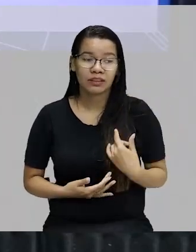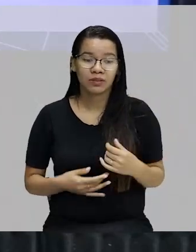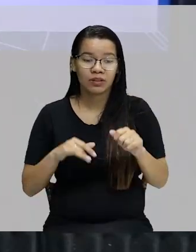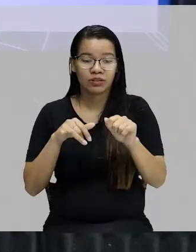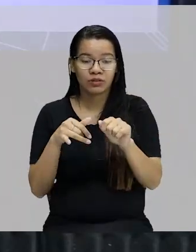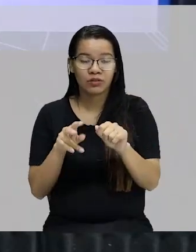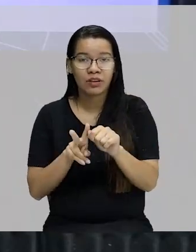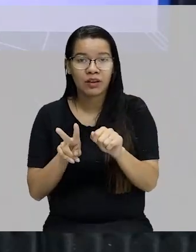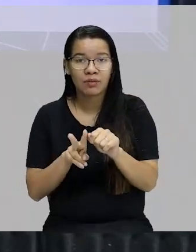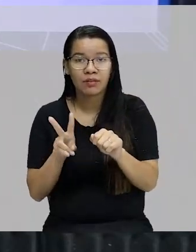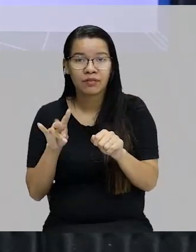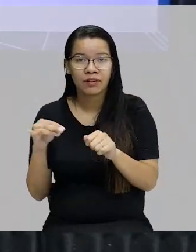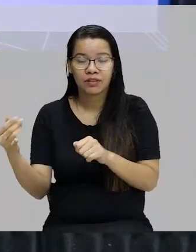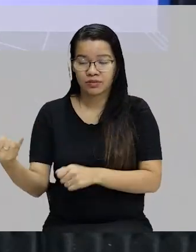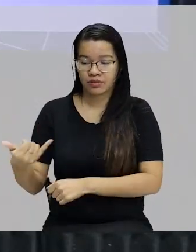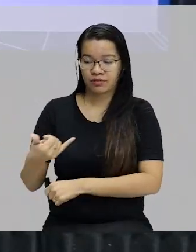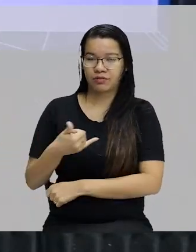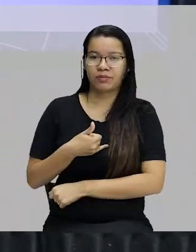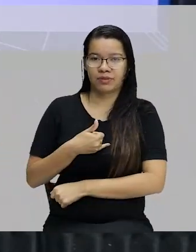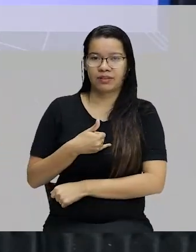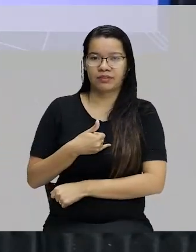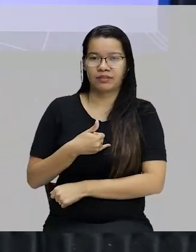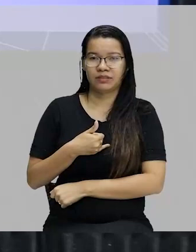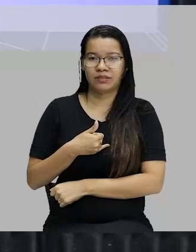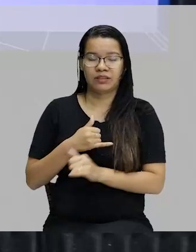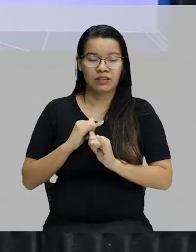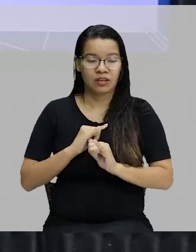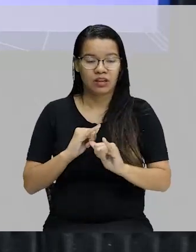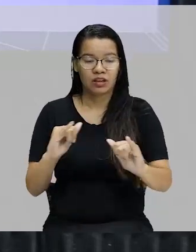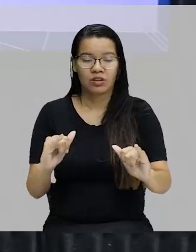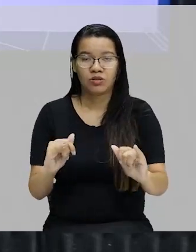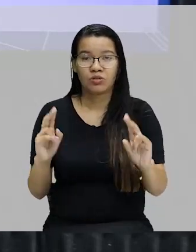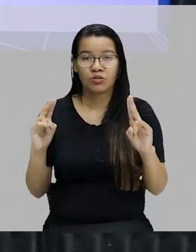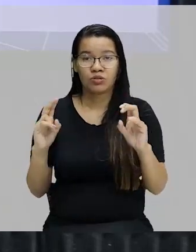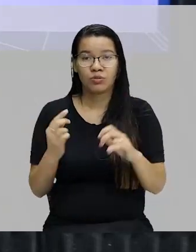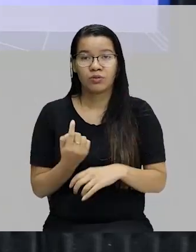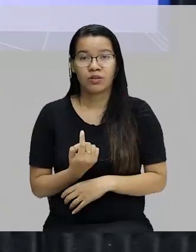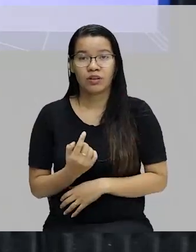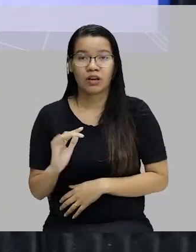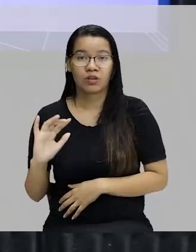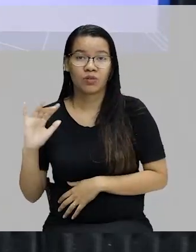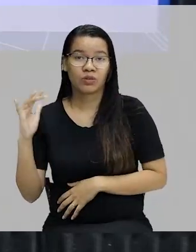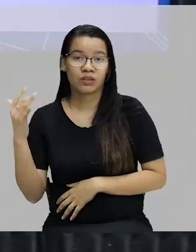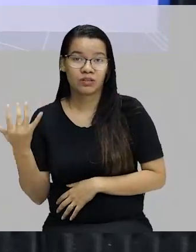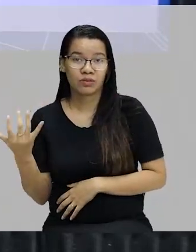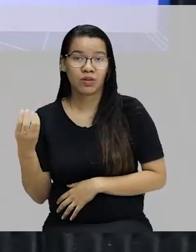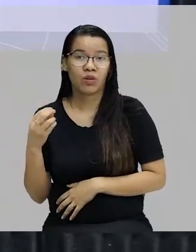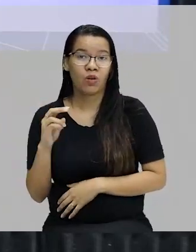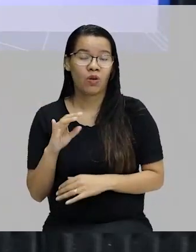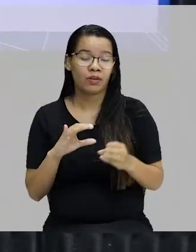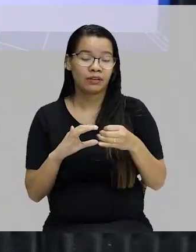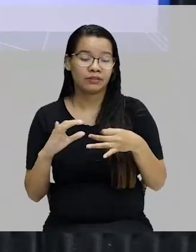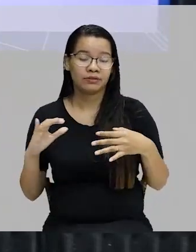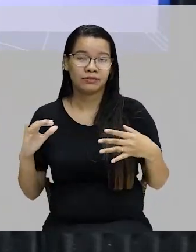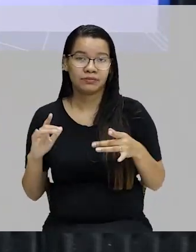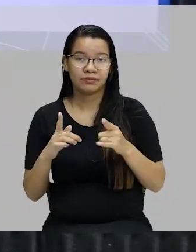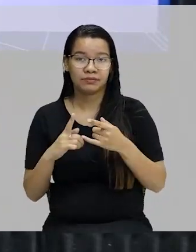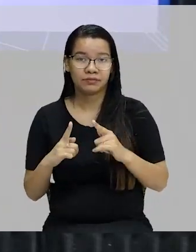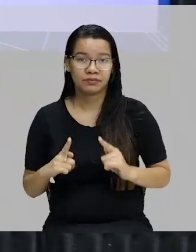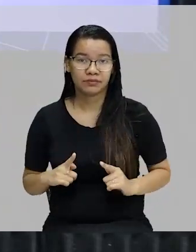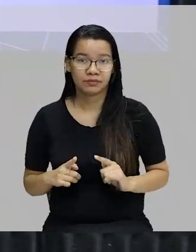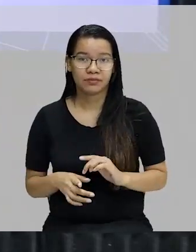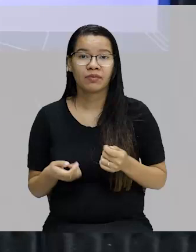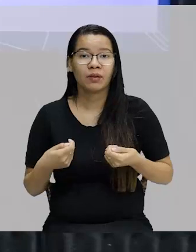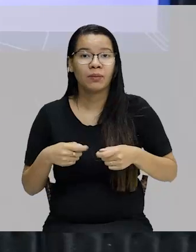advérbio que vai nos dar informações adicionais a respeito de algumas classes gramaticais. Ele